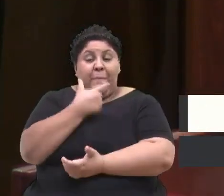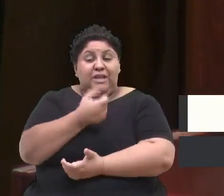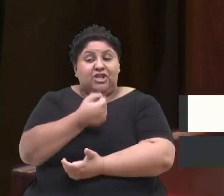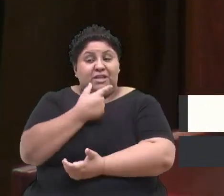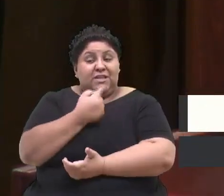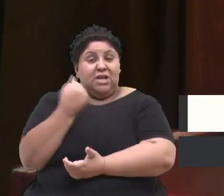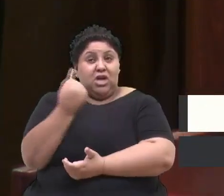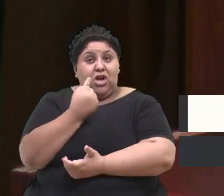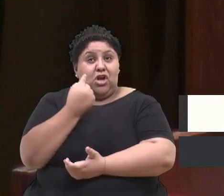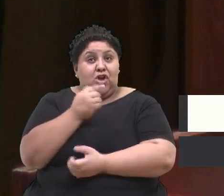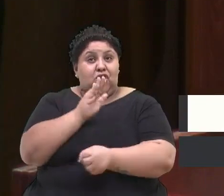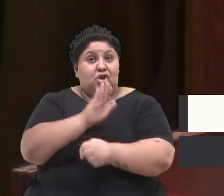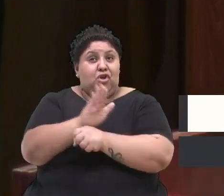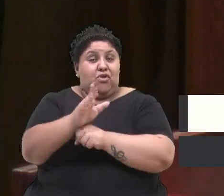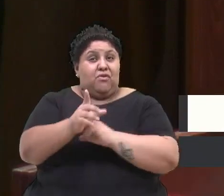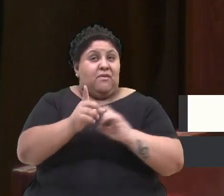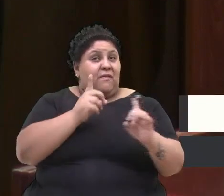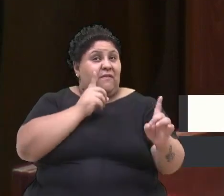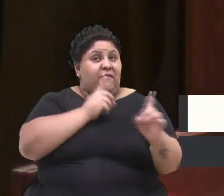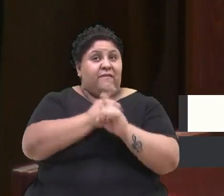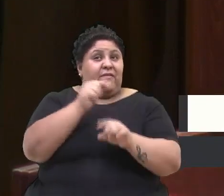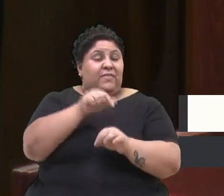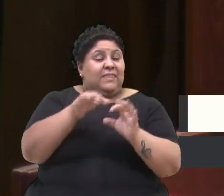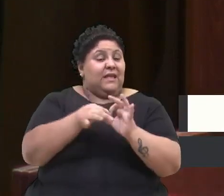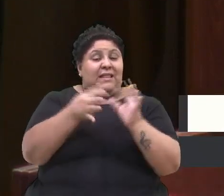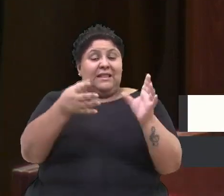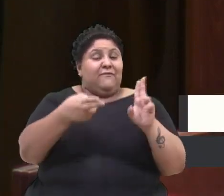que auxilia no tratamento não está disponível no